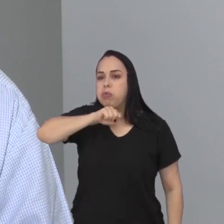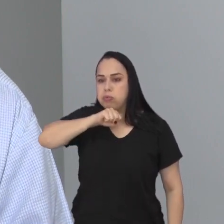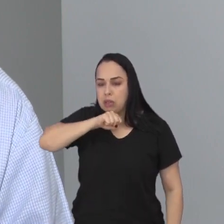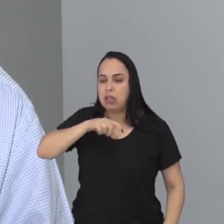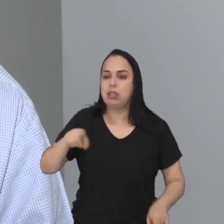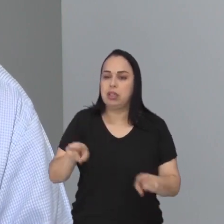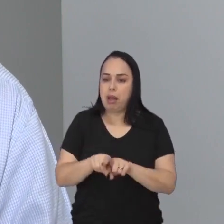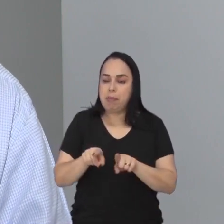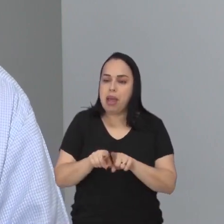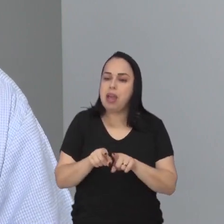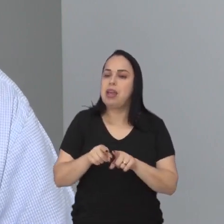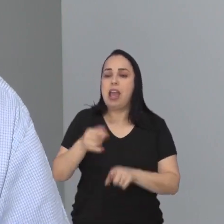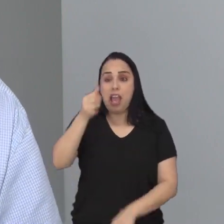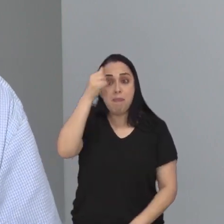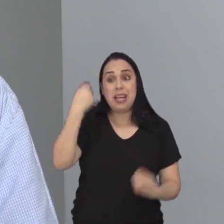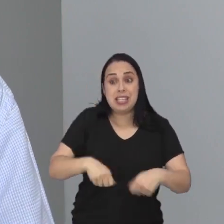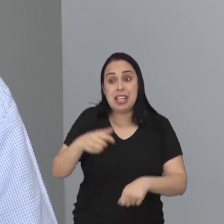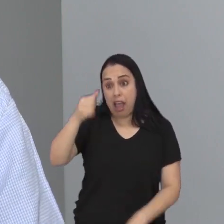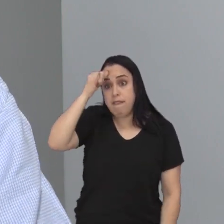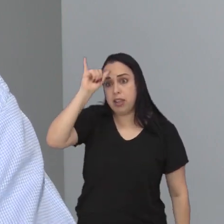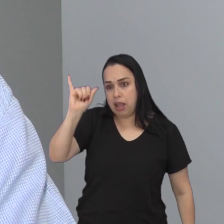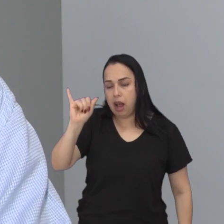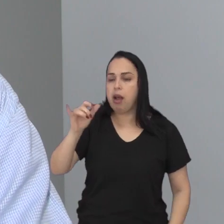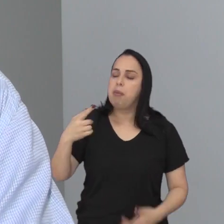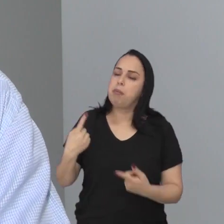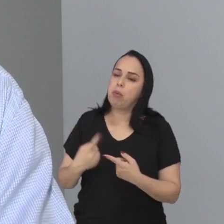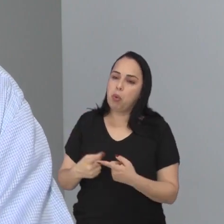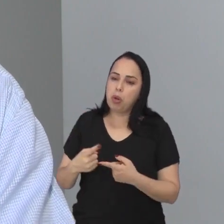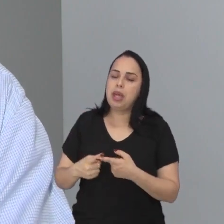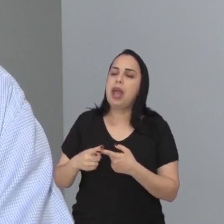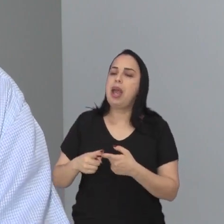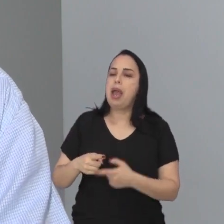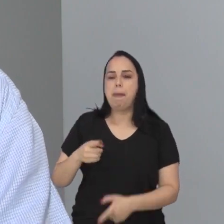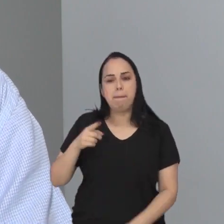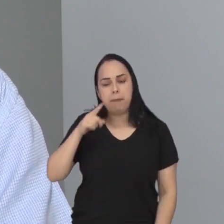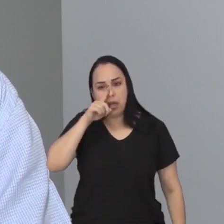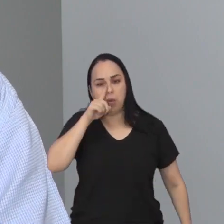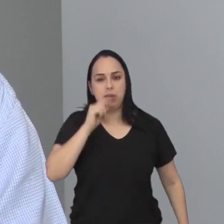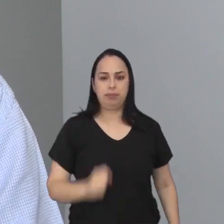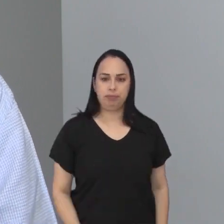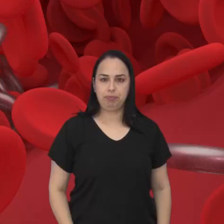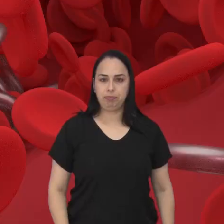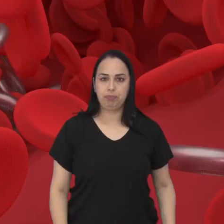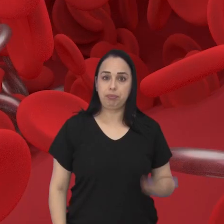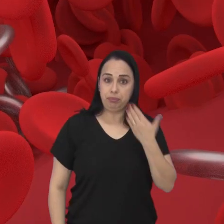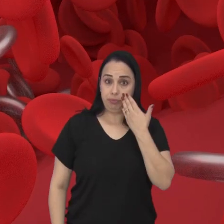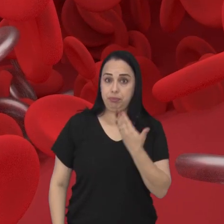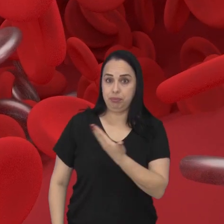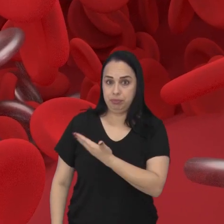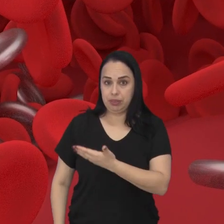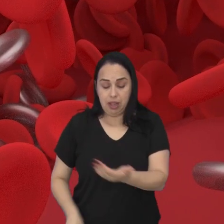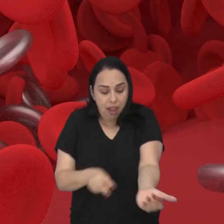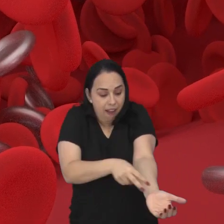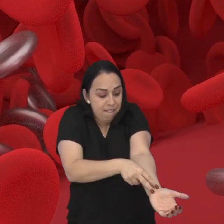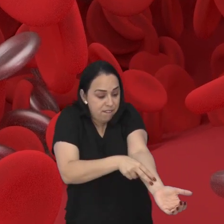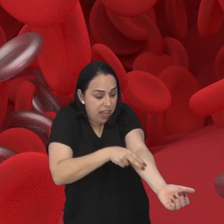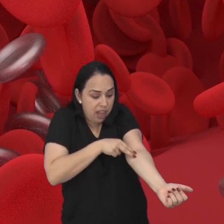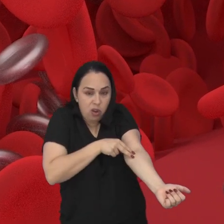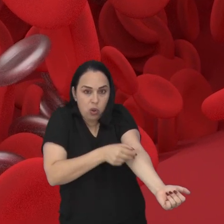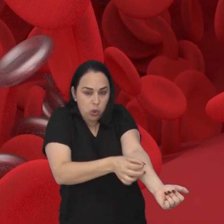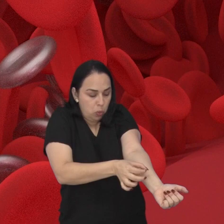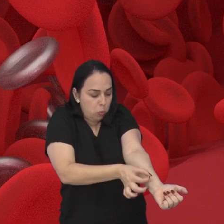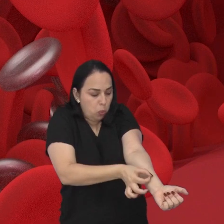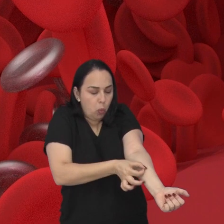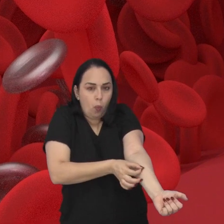tem que parar de fumar, porque o risco de uma trombose nesse tipo de paciente é muito grande. A trombose é o entupimento de